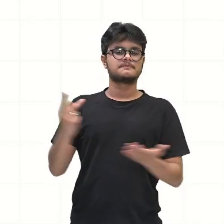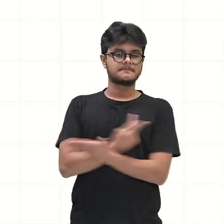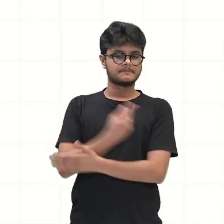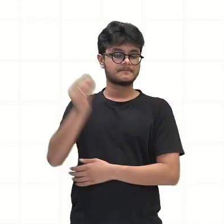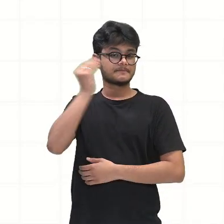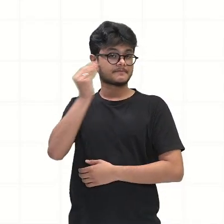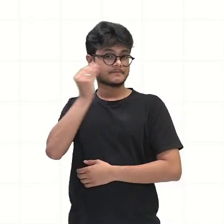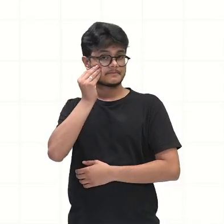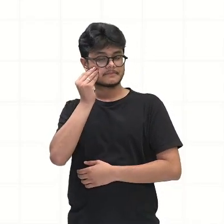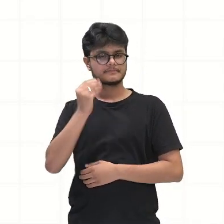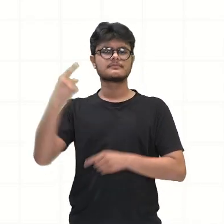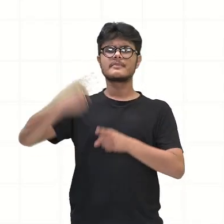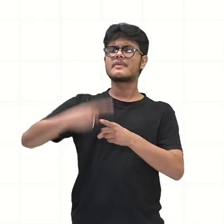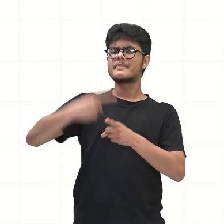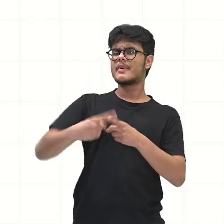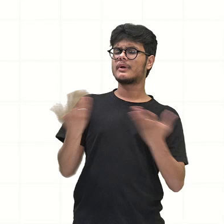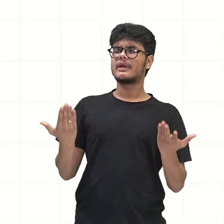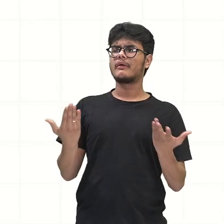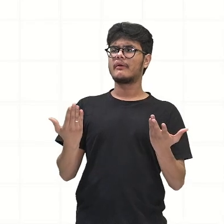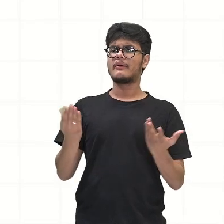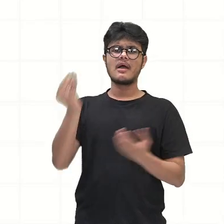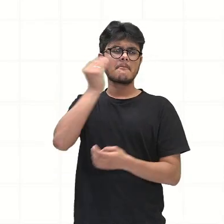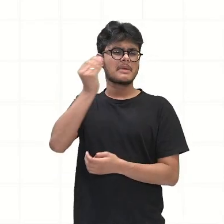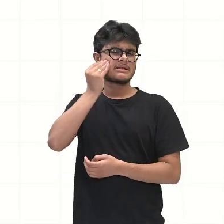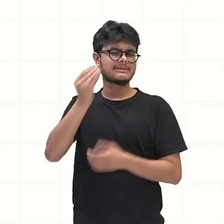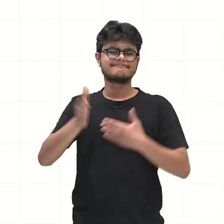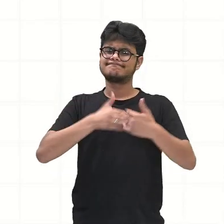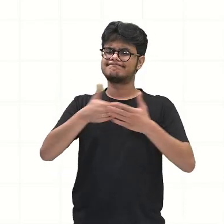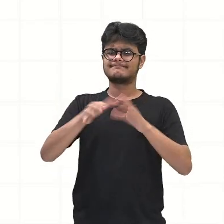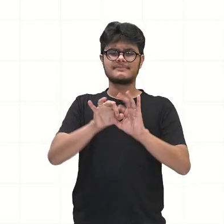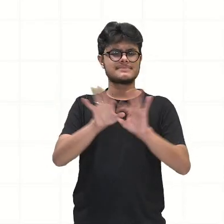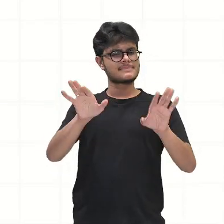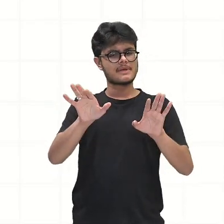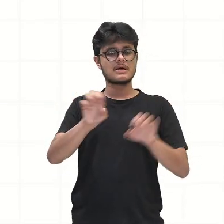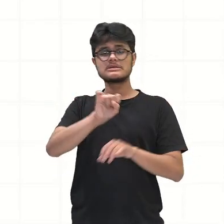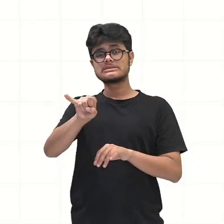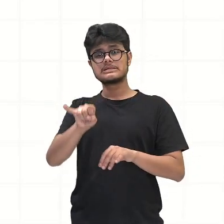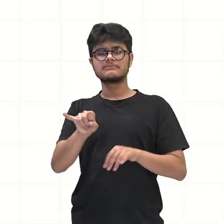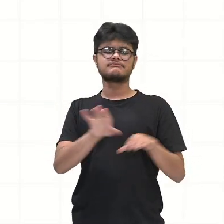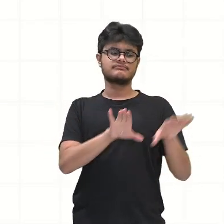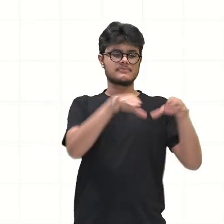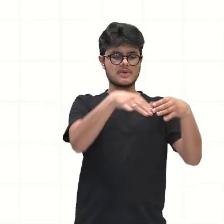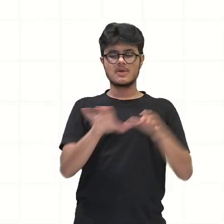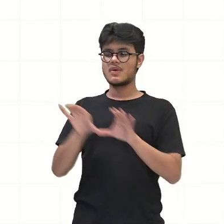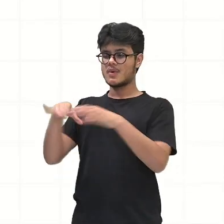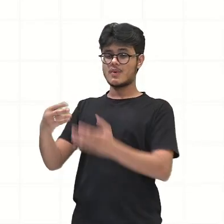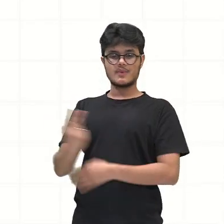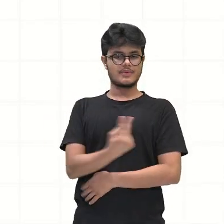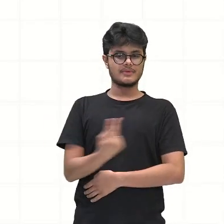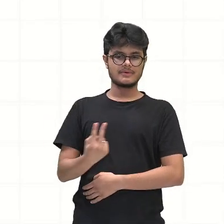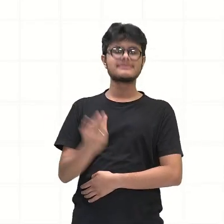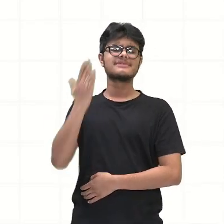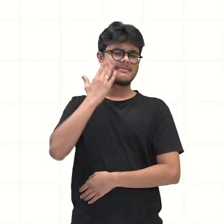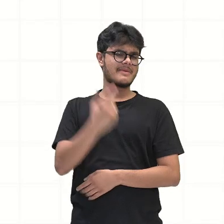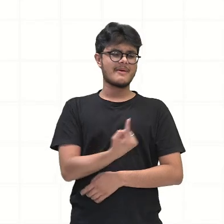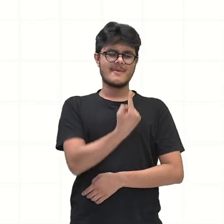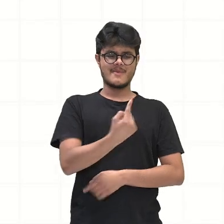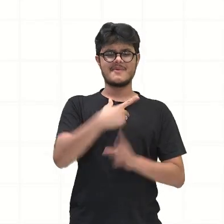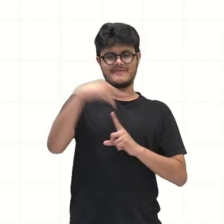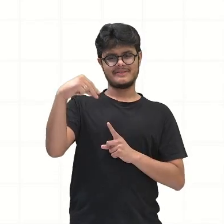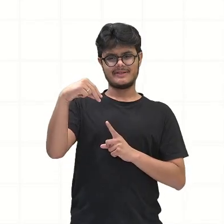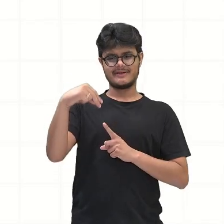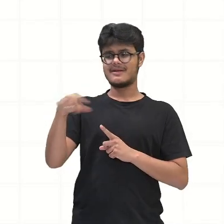Por que a gente diz que é experimento aleatório? Porque quando dois times estão jogando, a gente sabe que um vai ganhar e o outro